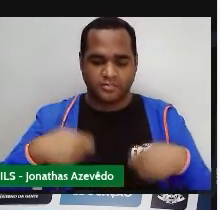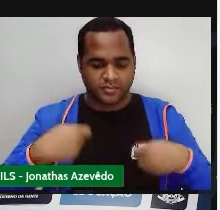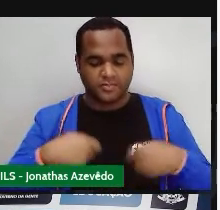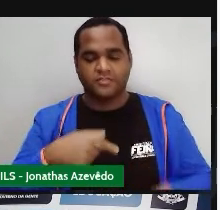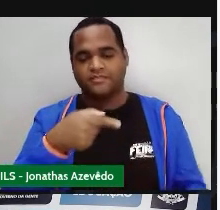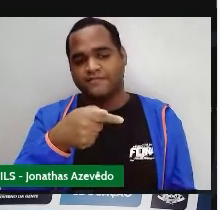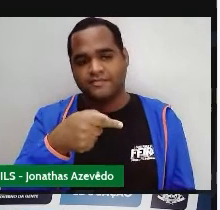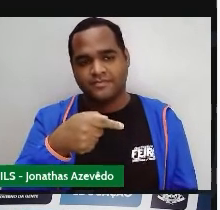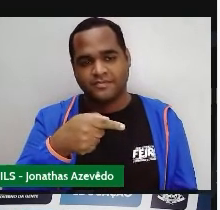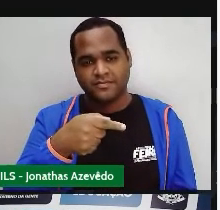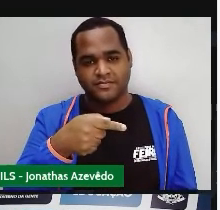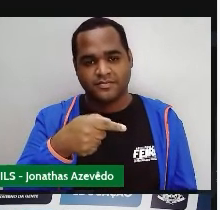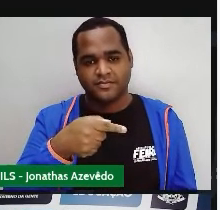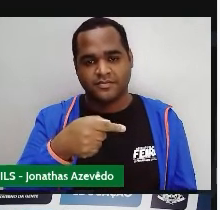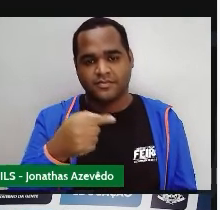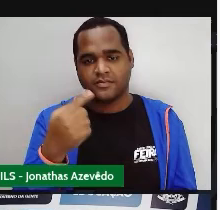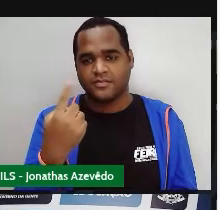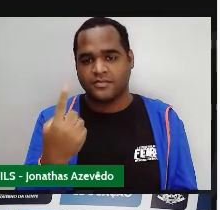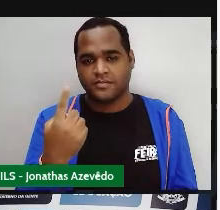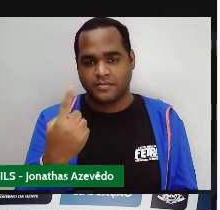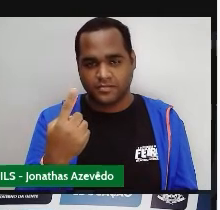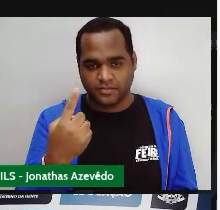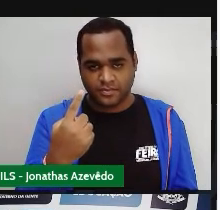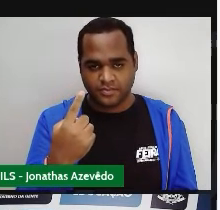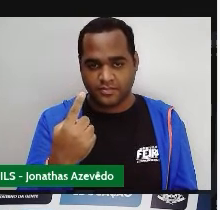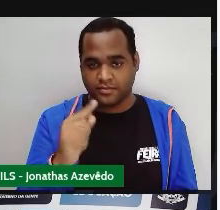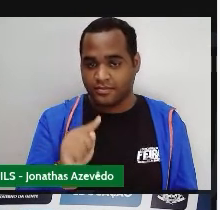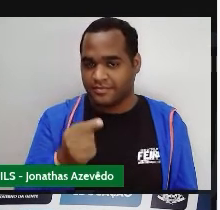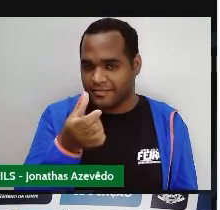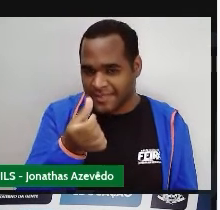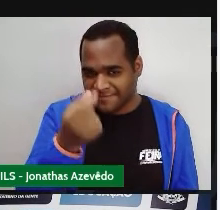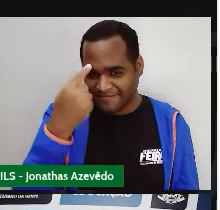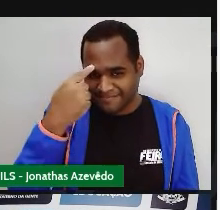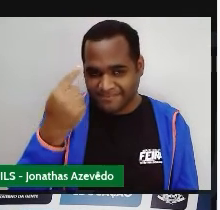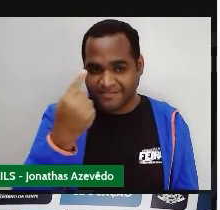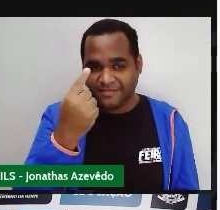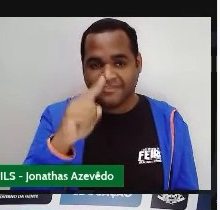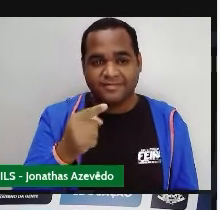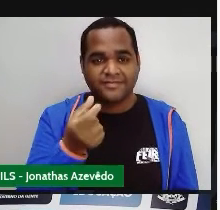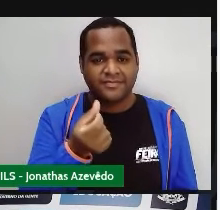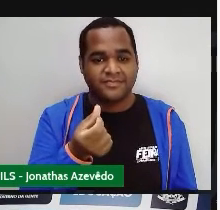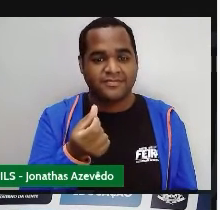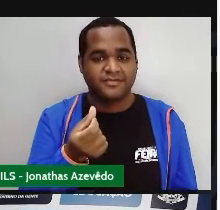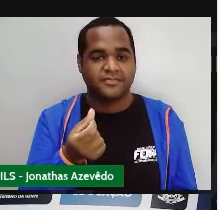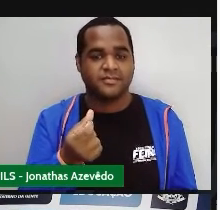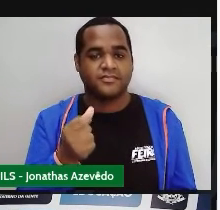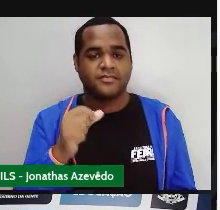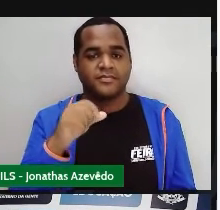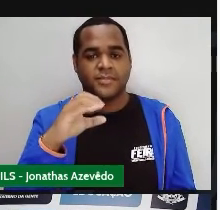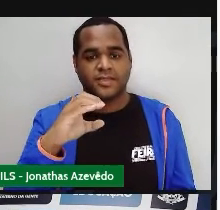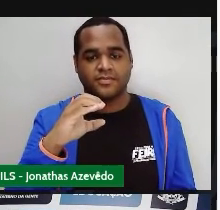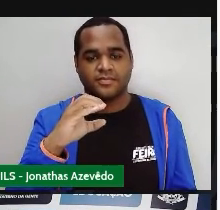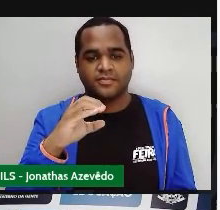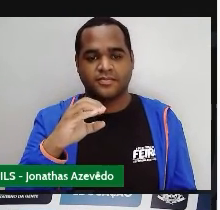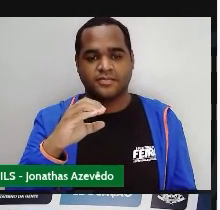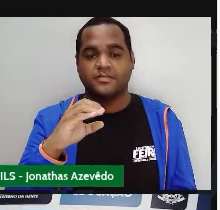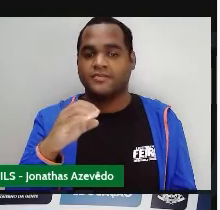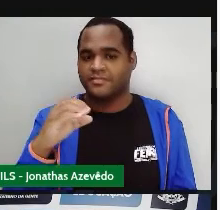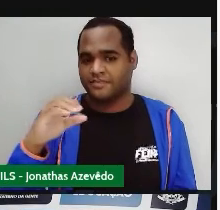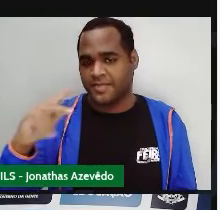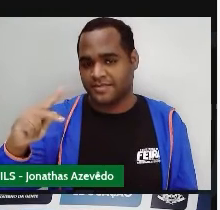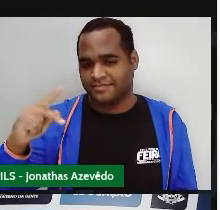então eu pensei 16 por exemplo ó 16 se você for um oper